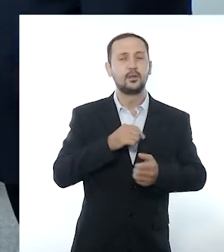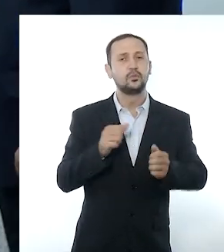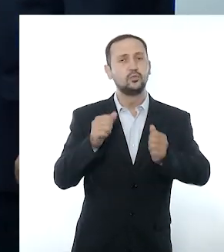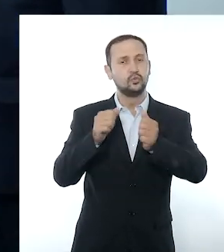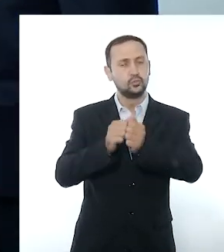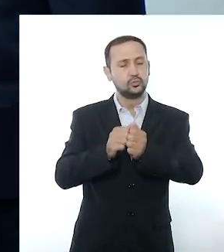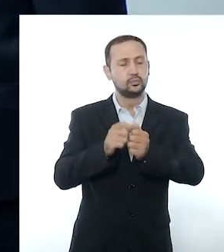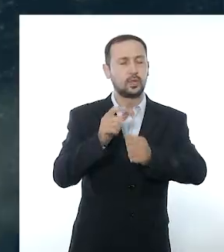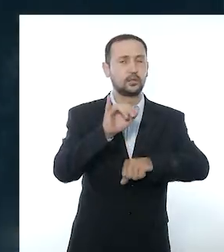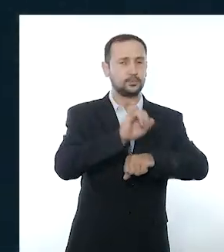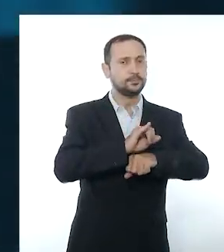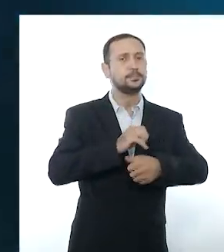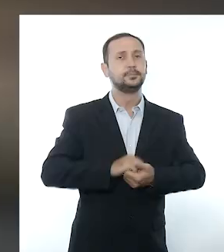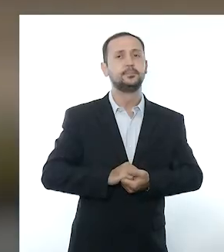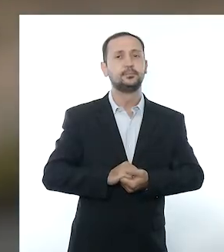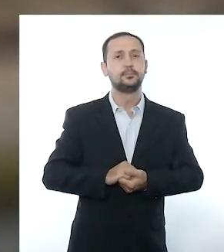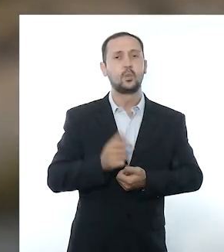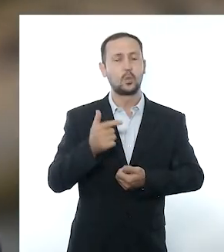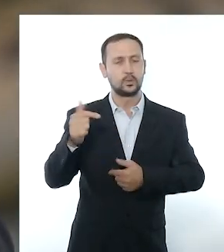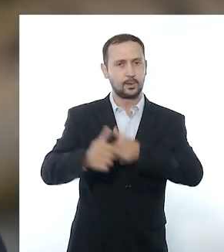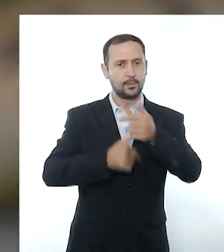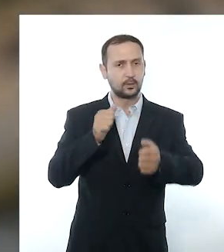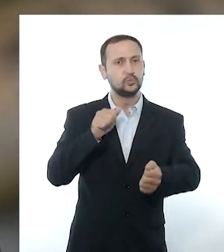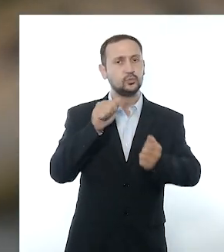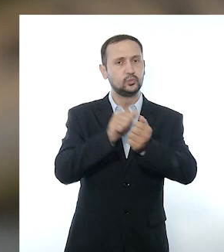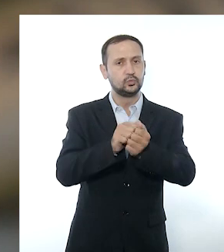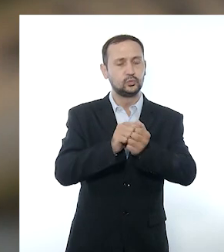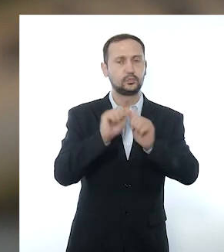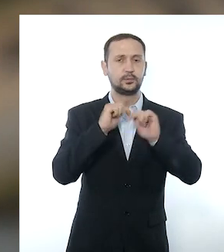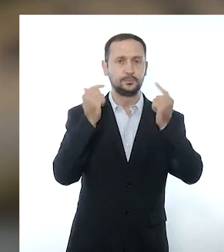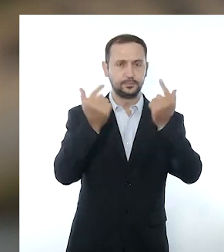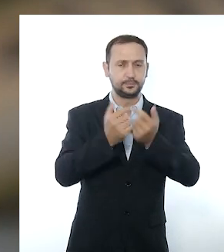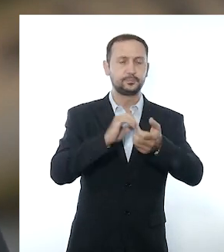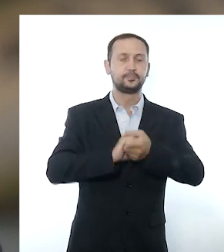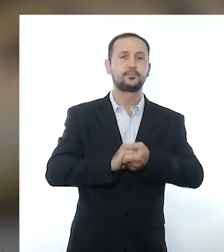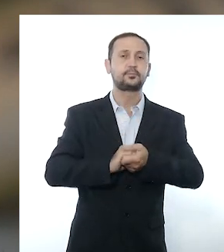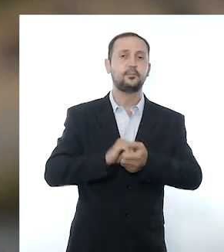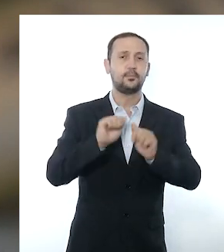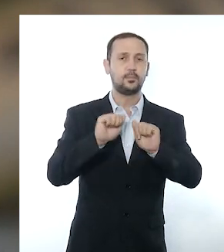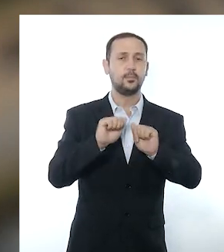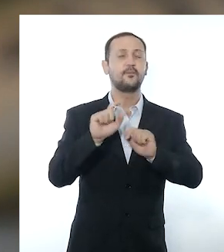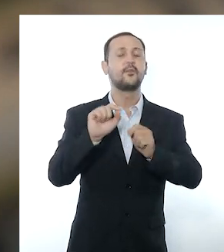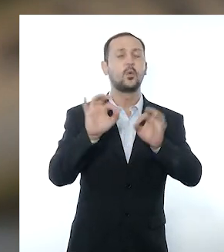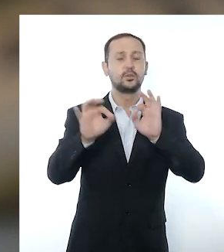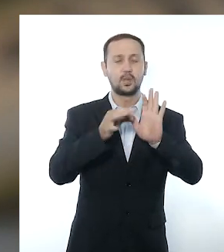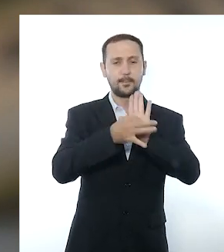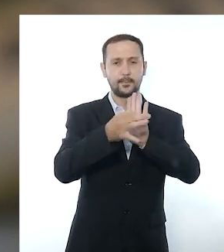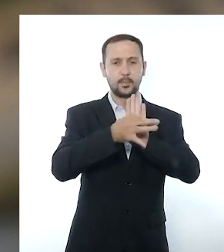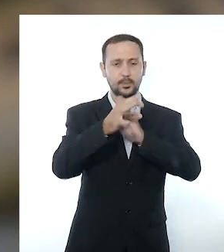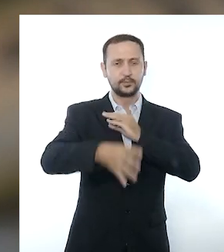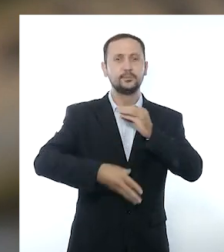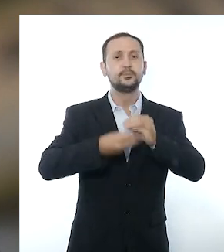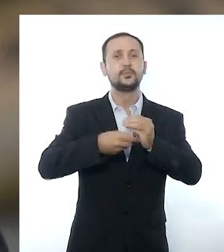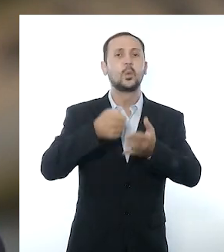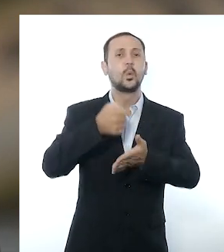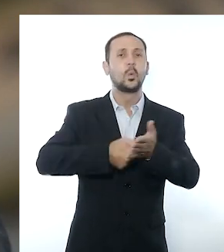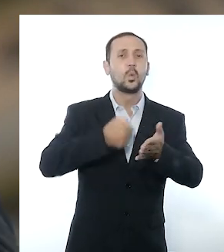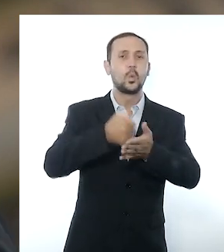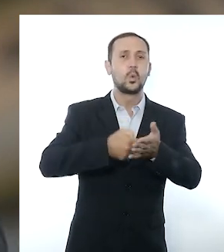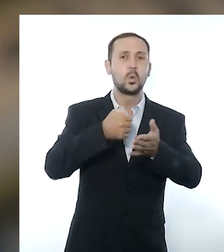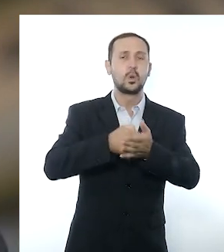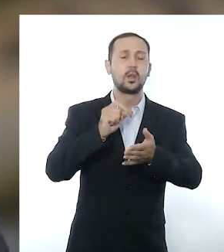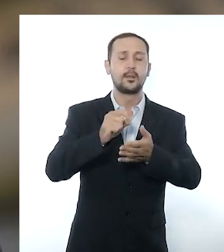que vai ligar até Inocência. Em outro trabalho conjunto entre as assembleias, a Alemes encaminhou proposta de emenda que